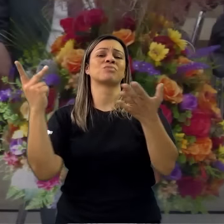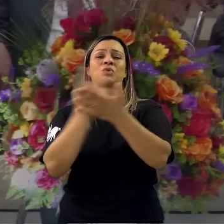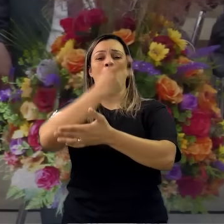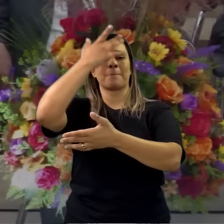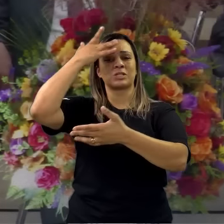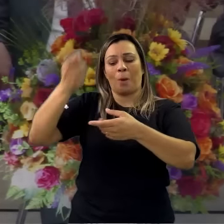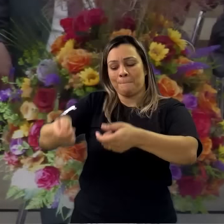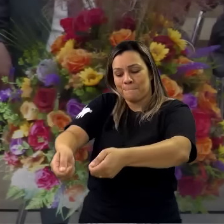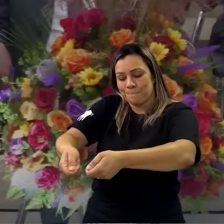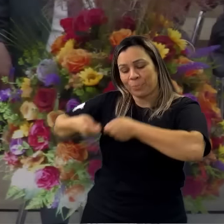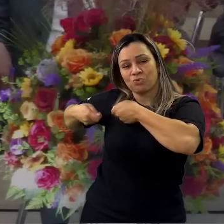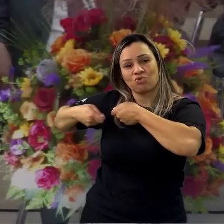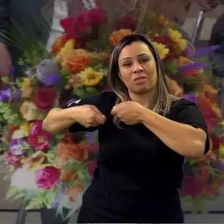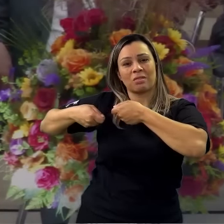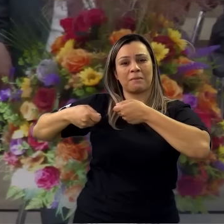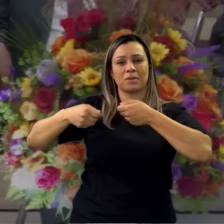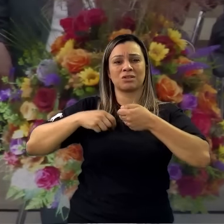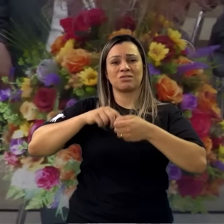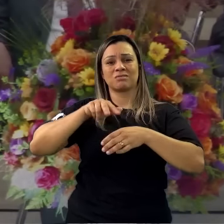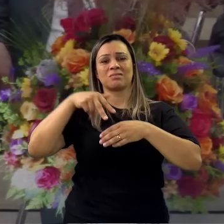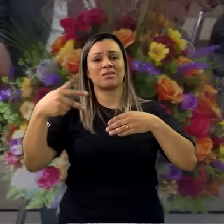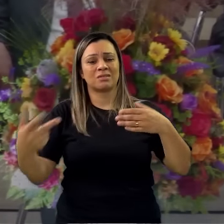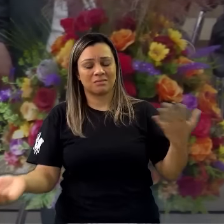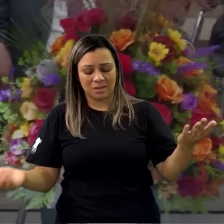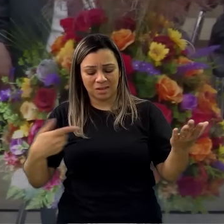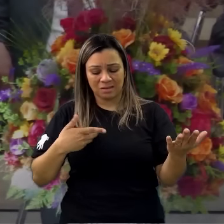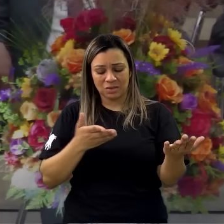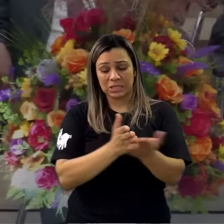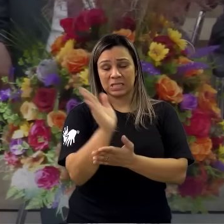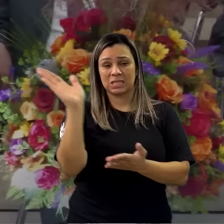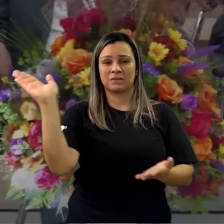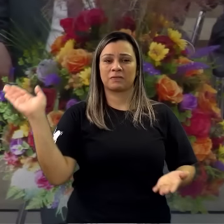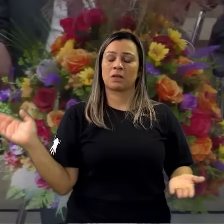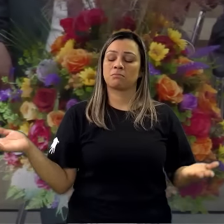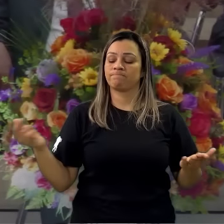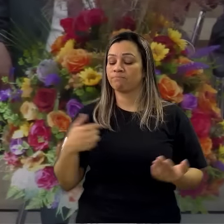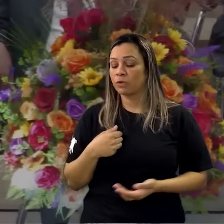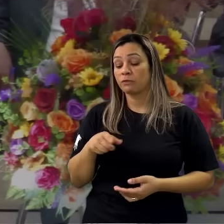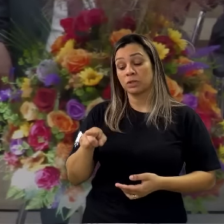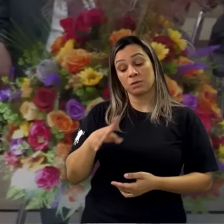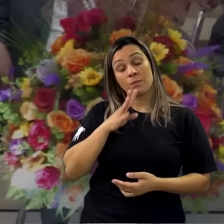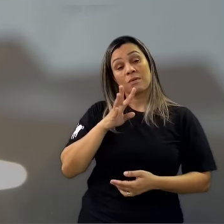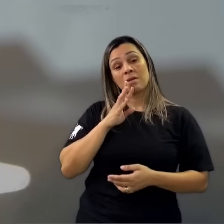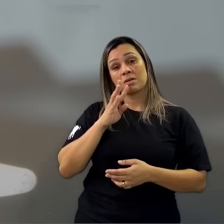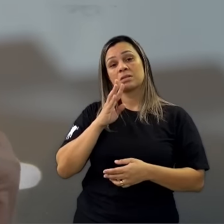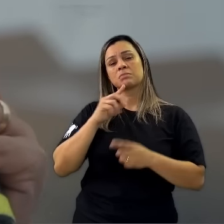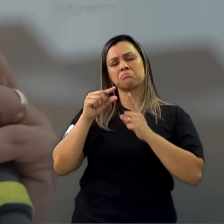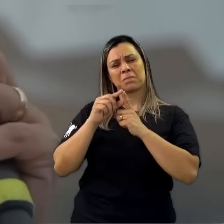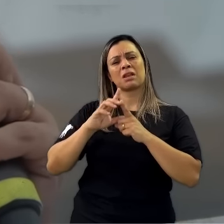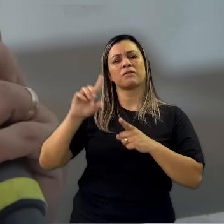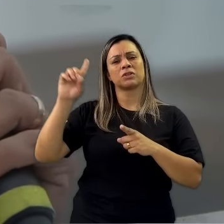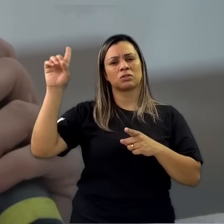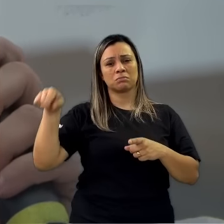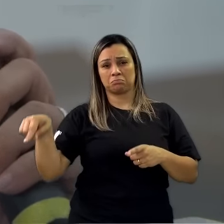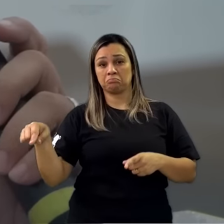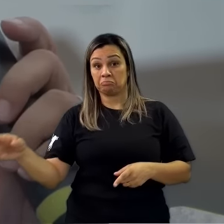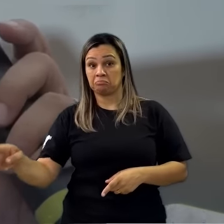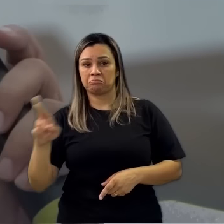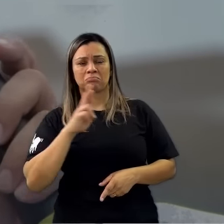pro senhor porque eu sou um mero cooperador e o senhor é um Presbítero O Senhor conhece a palavra aí ele disse assim para mim Isaías deixa eu falar uma coisa para você